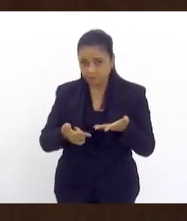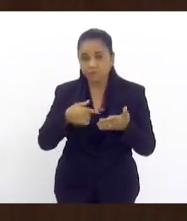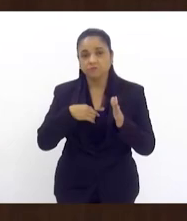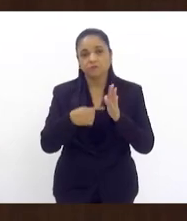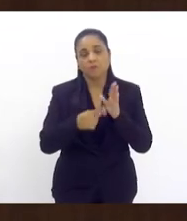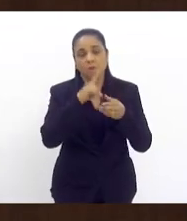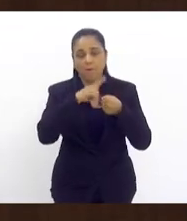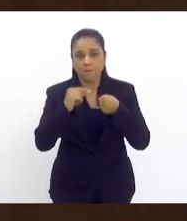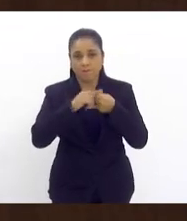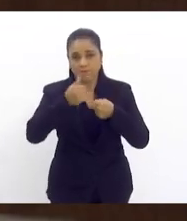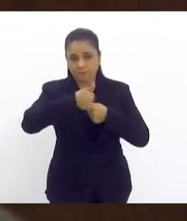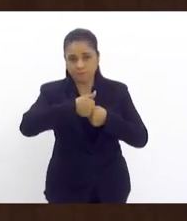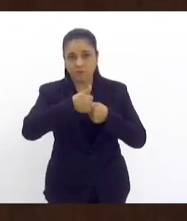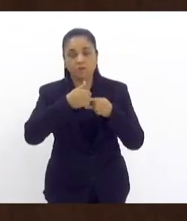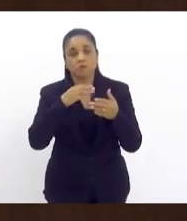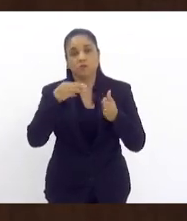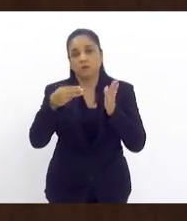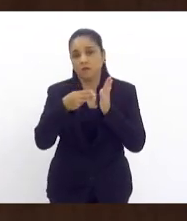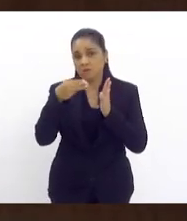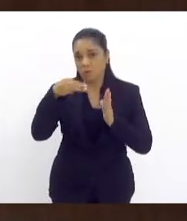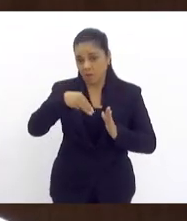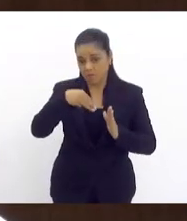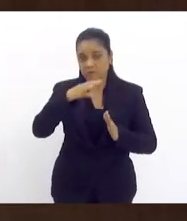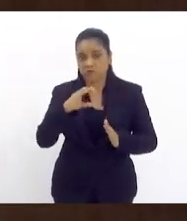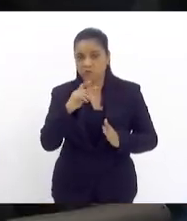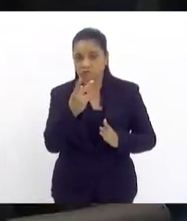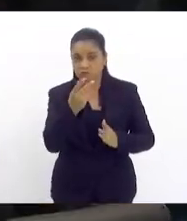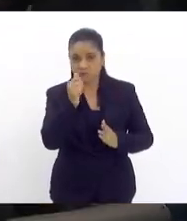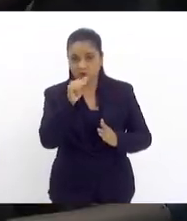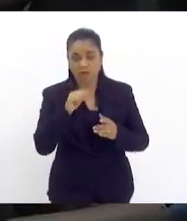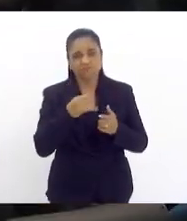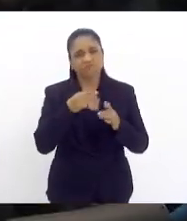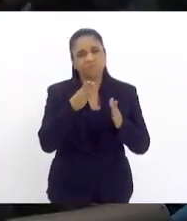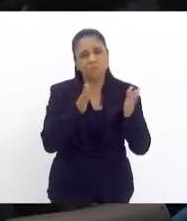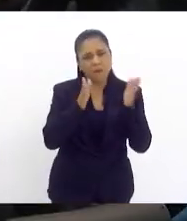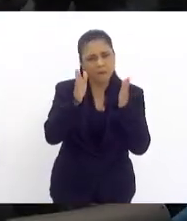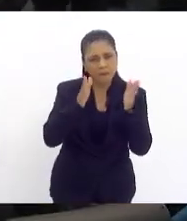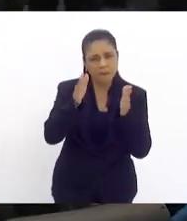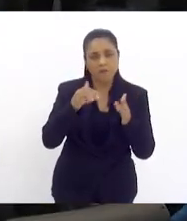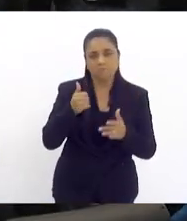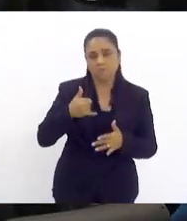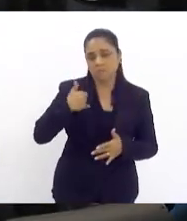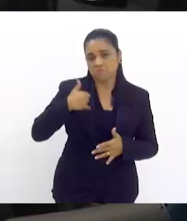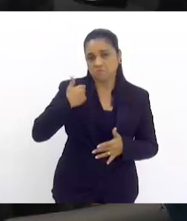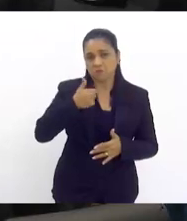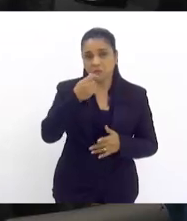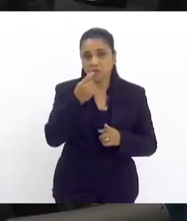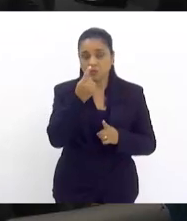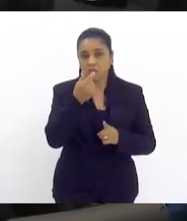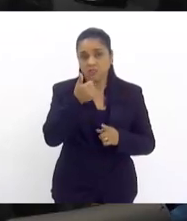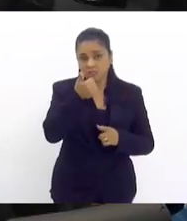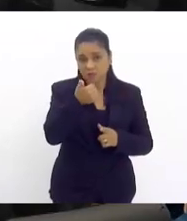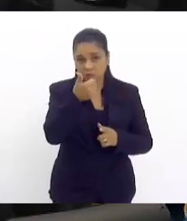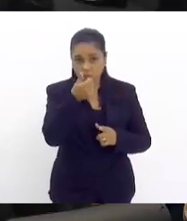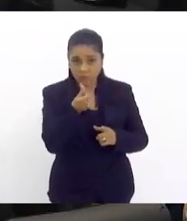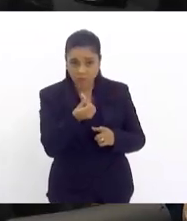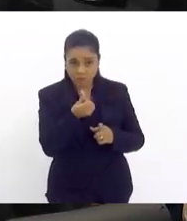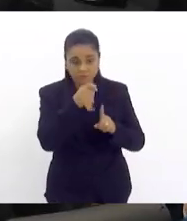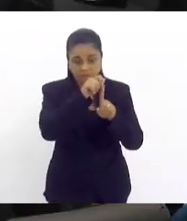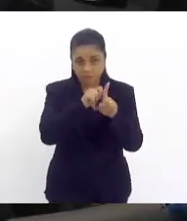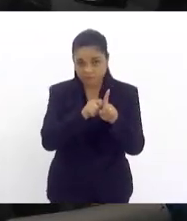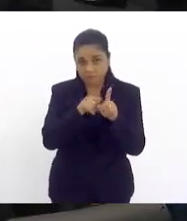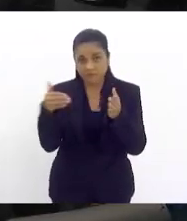questionário MCHAT deverá ser aplicado às crianças entre 16 e 30 meses, com a finalidade de obter um diagnóstico precoce